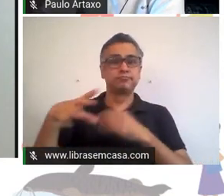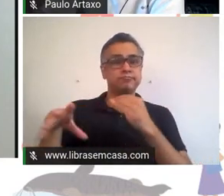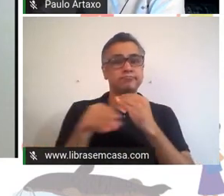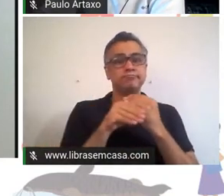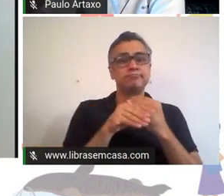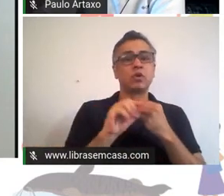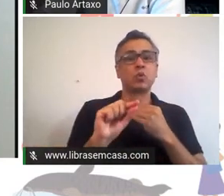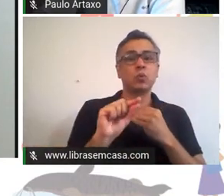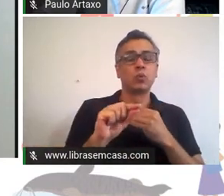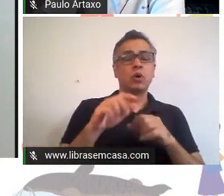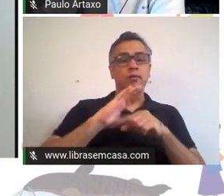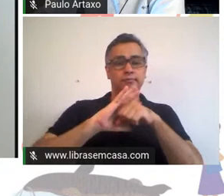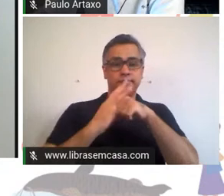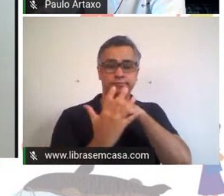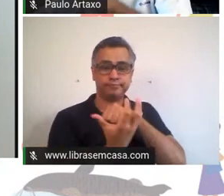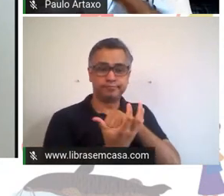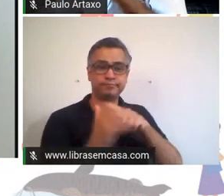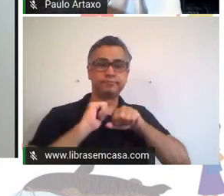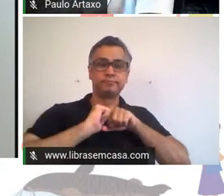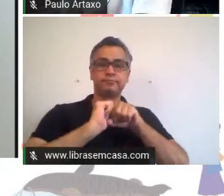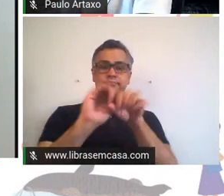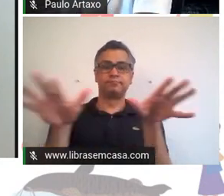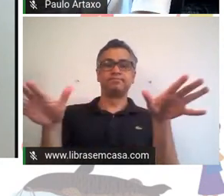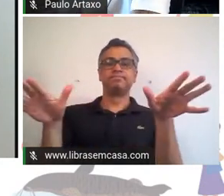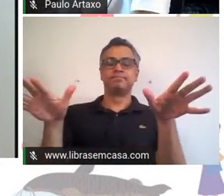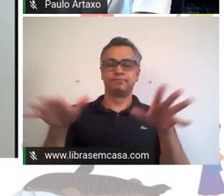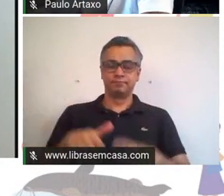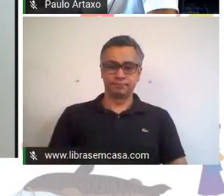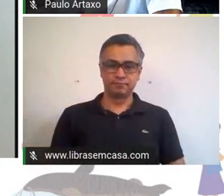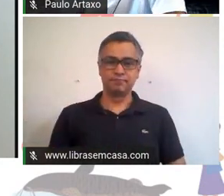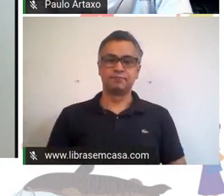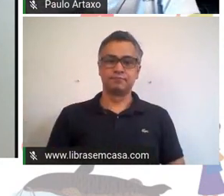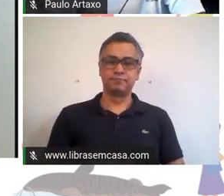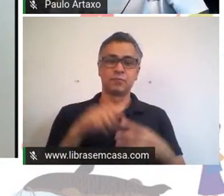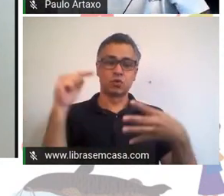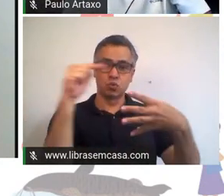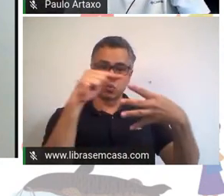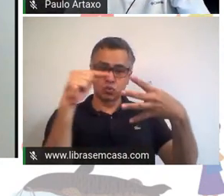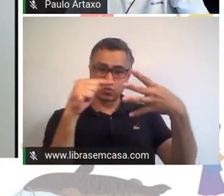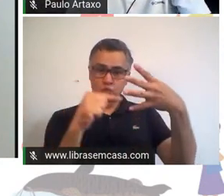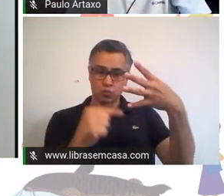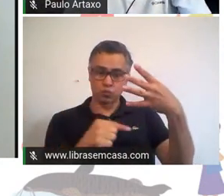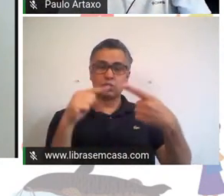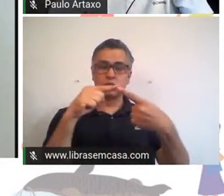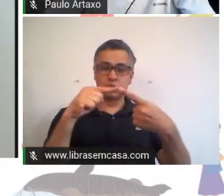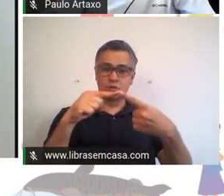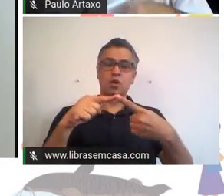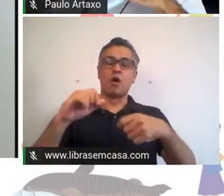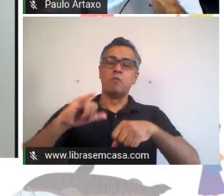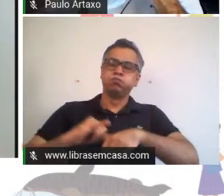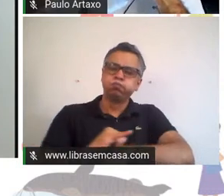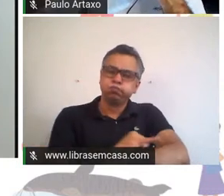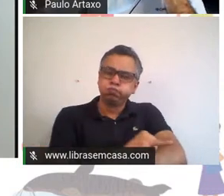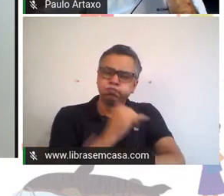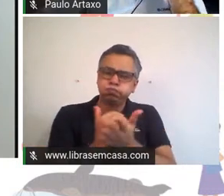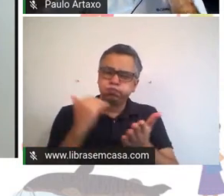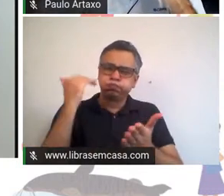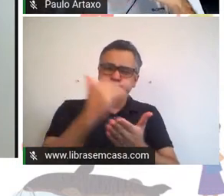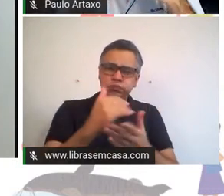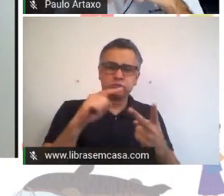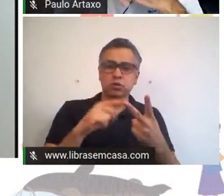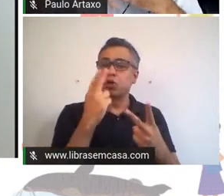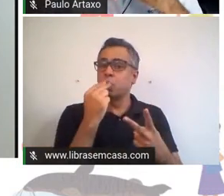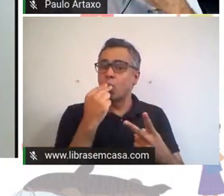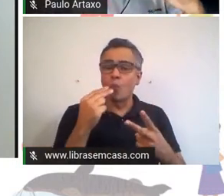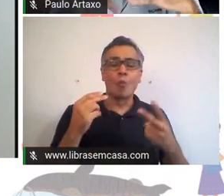hoje, né, a pandemia do novo coronavírus, e esses quatro fatores, obesidade, desnutrição, colapso climático e o